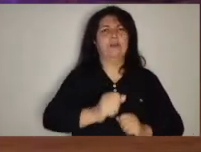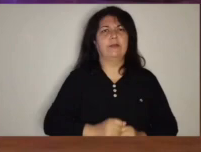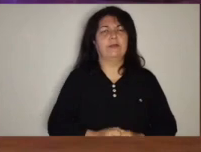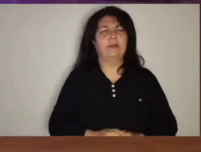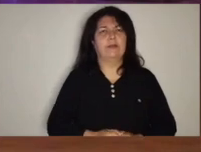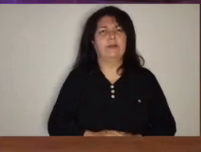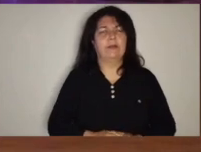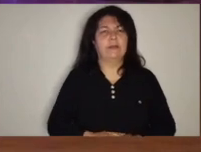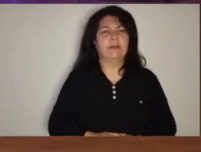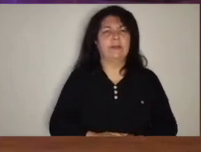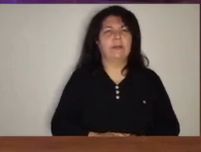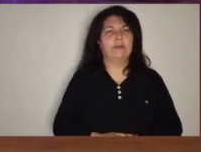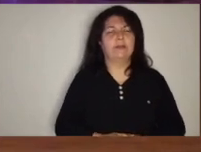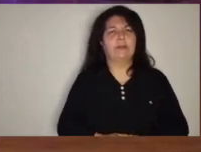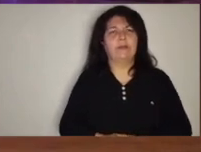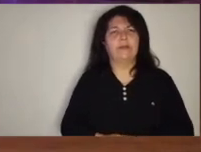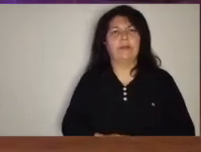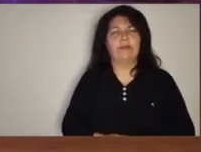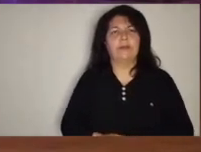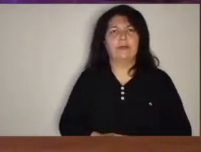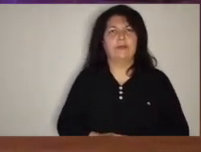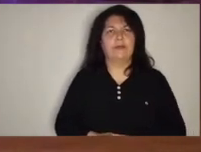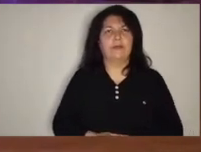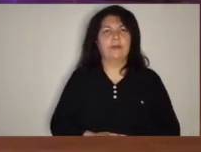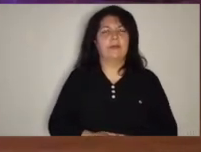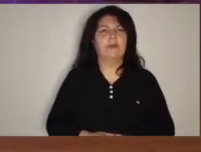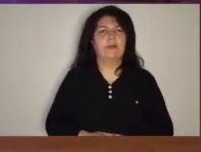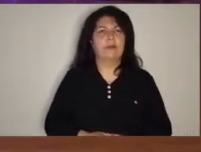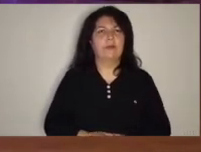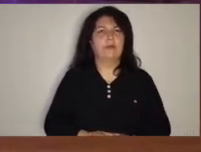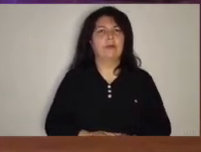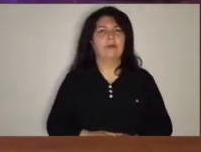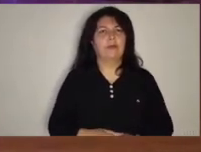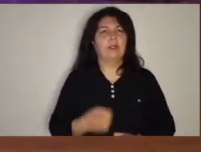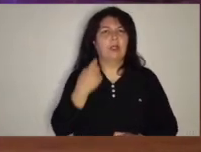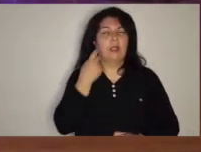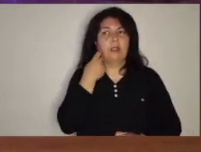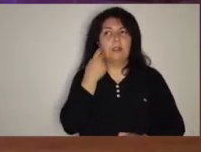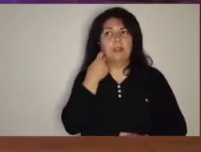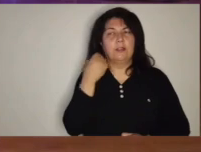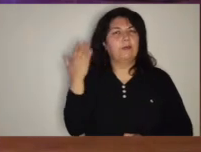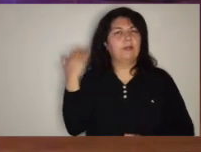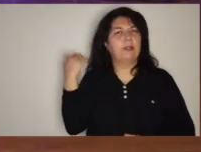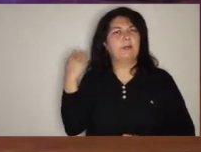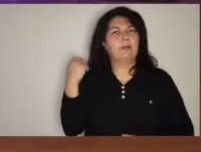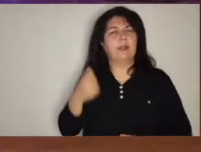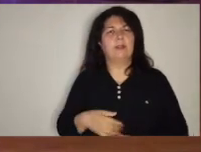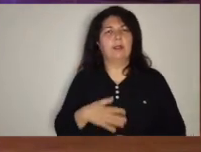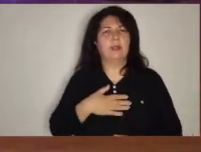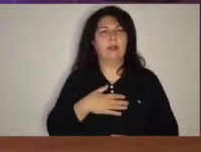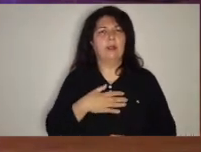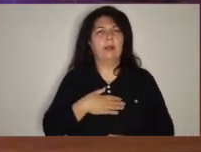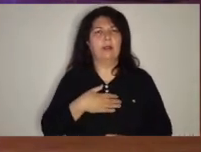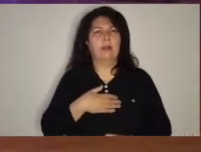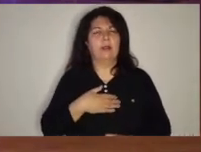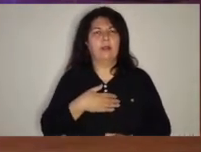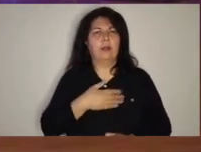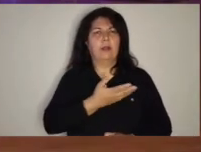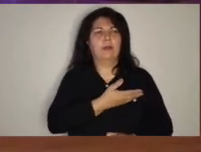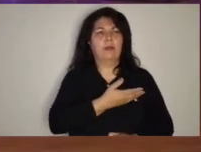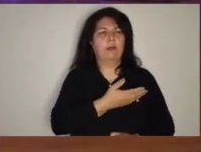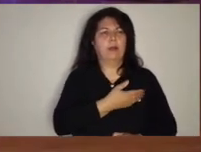coisas, vai na frente. Irmãos, eu passei por uma luta essa semana passada,